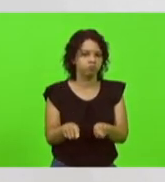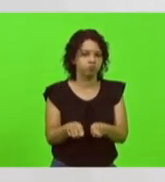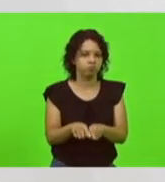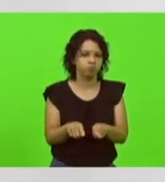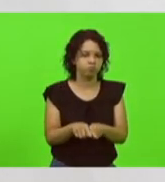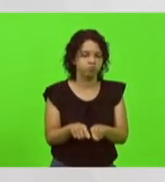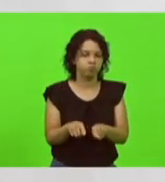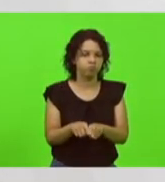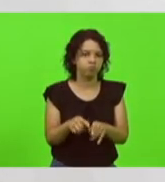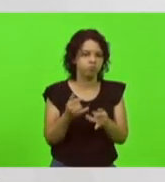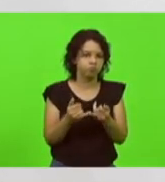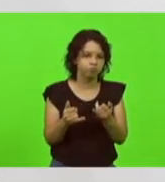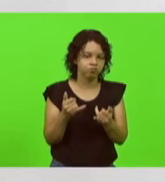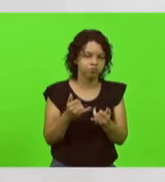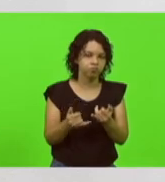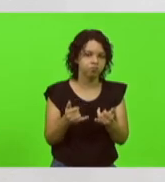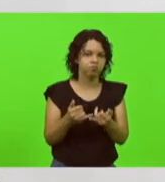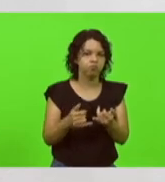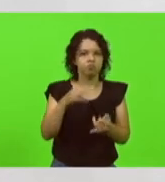Mato Grosso.